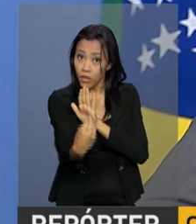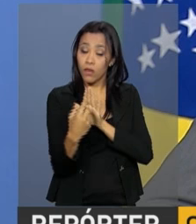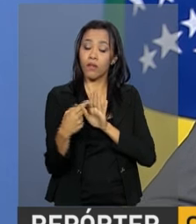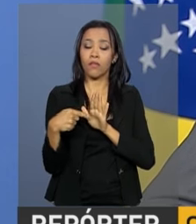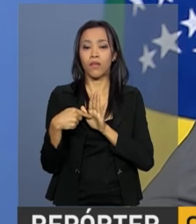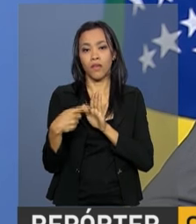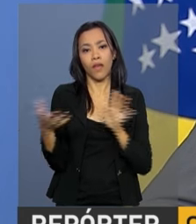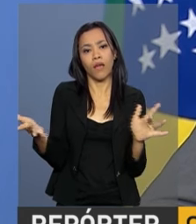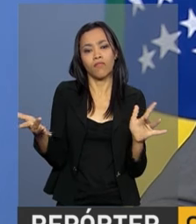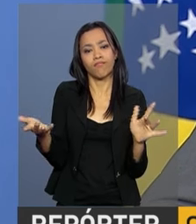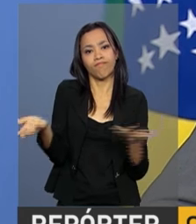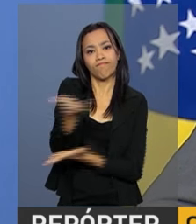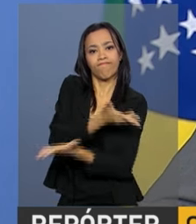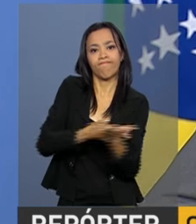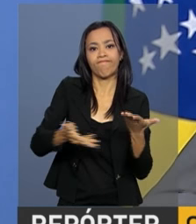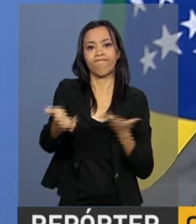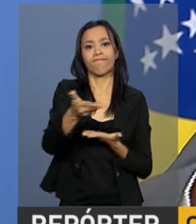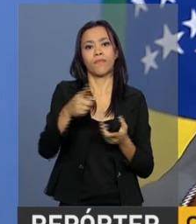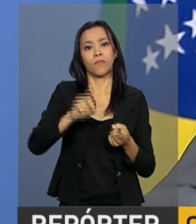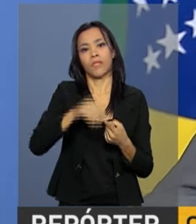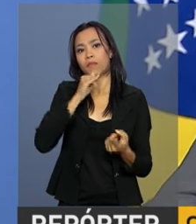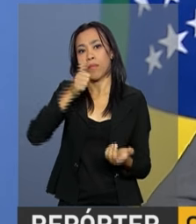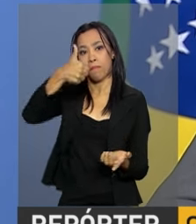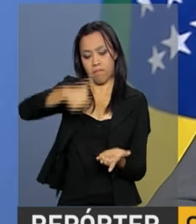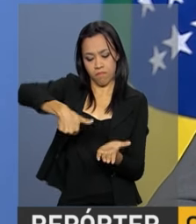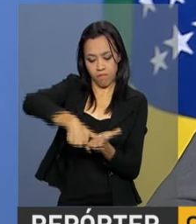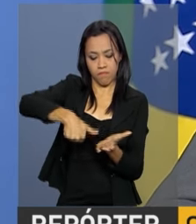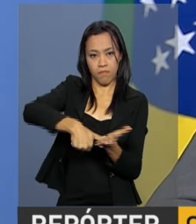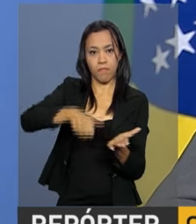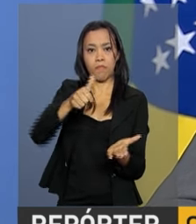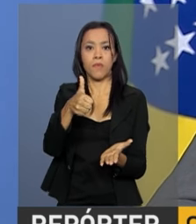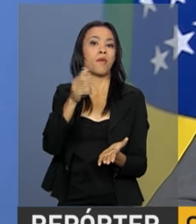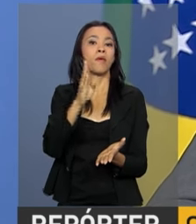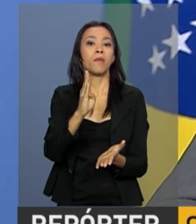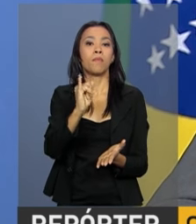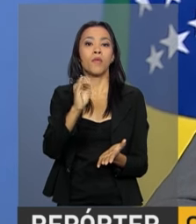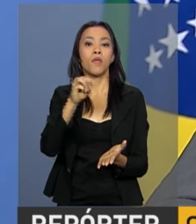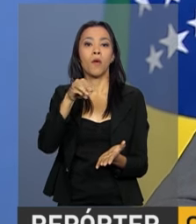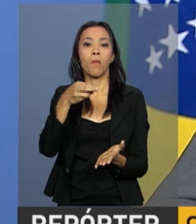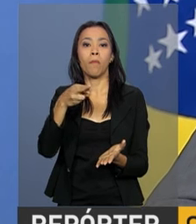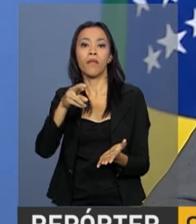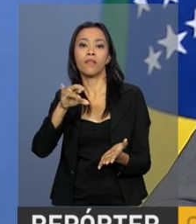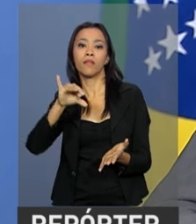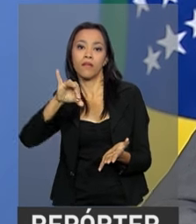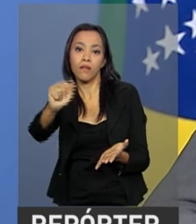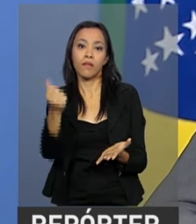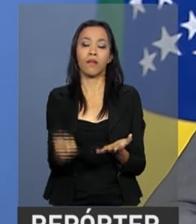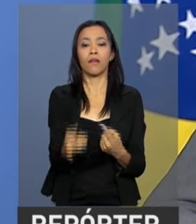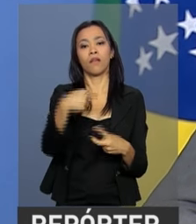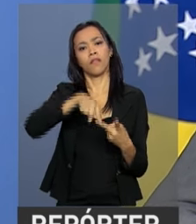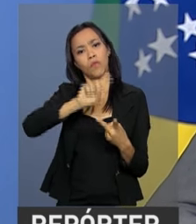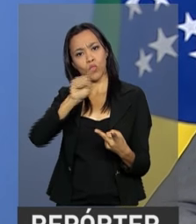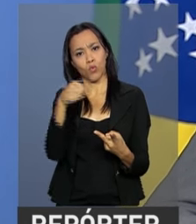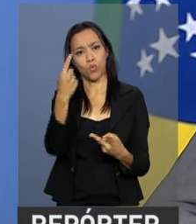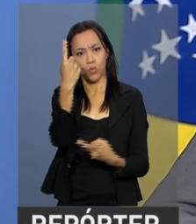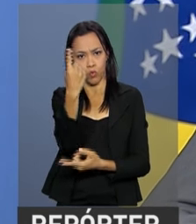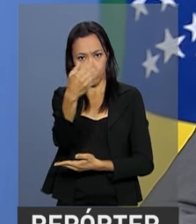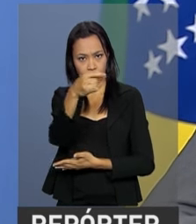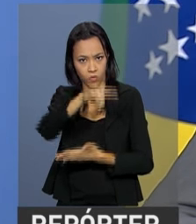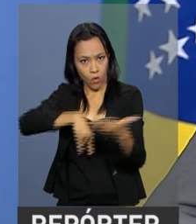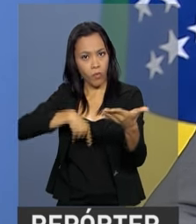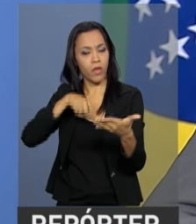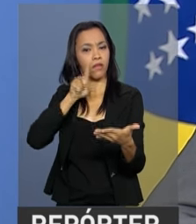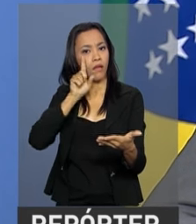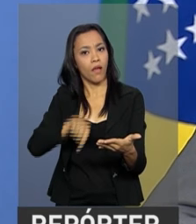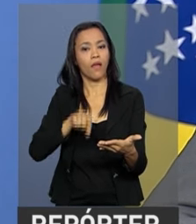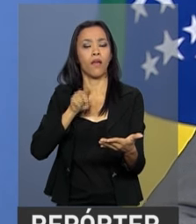cooperação, com o desenvolvimento da biometria e daqui a pouco com a evolução para o documento único, é a base